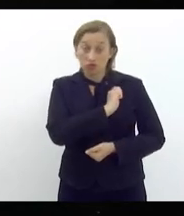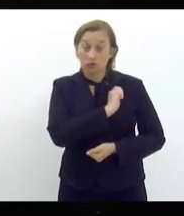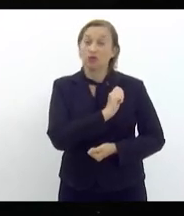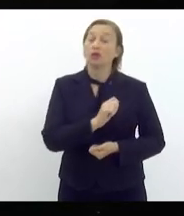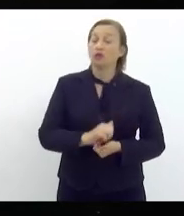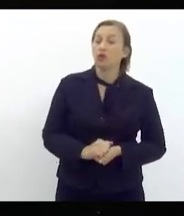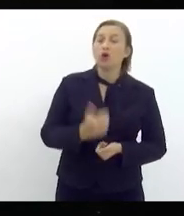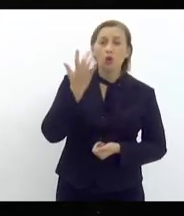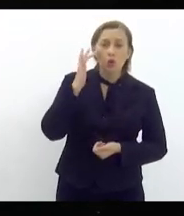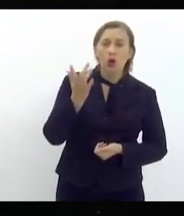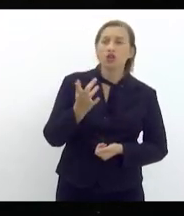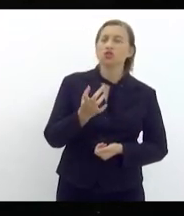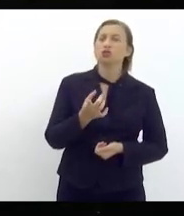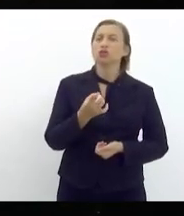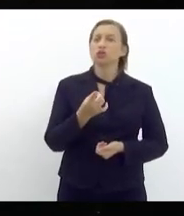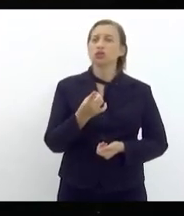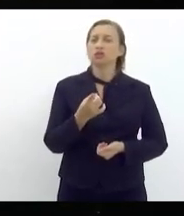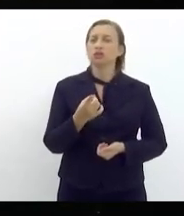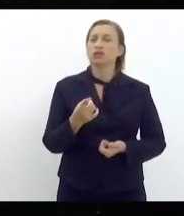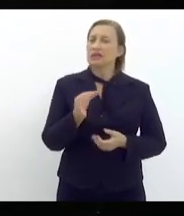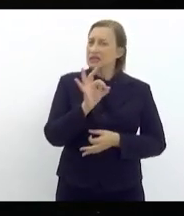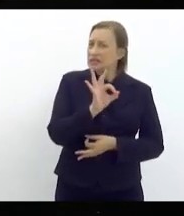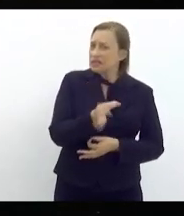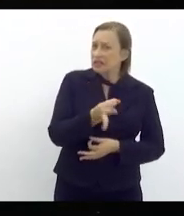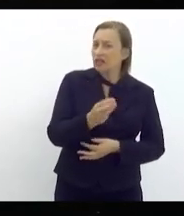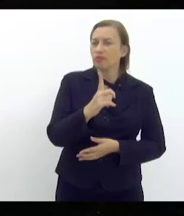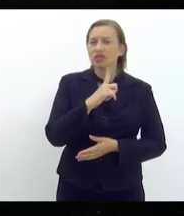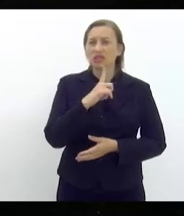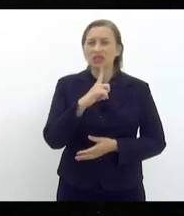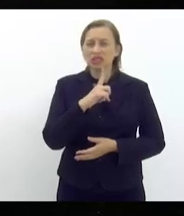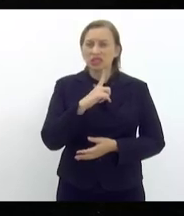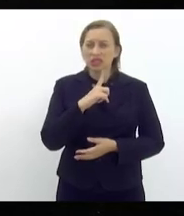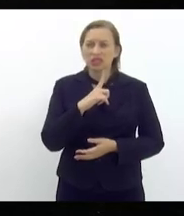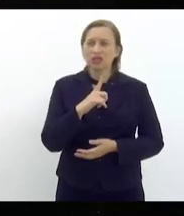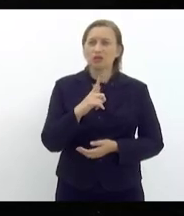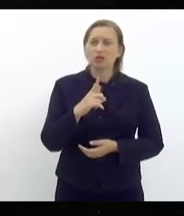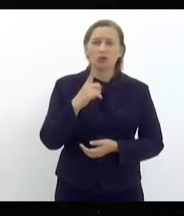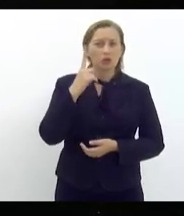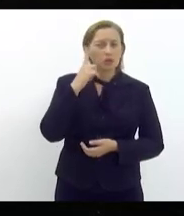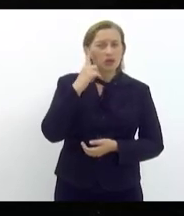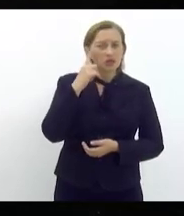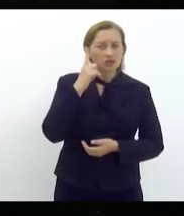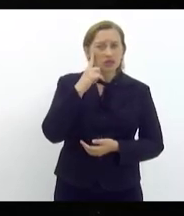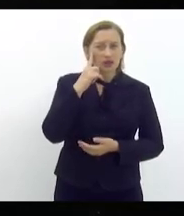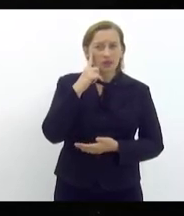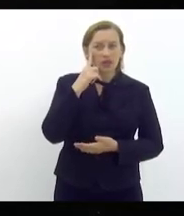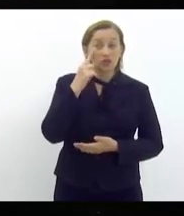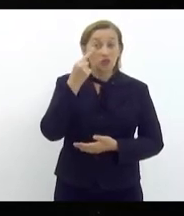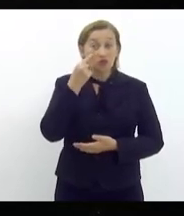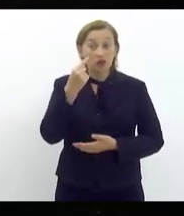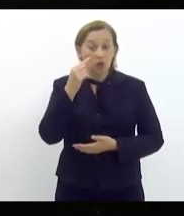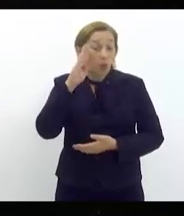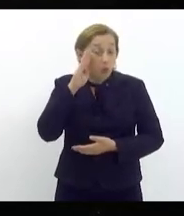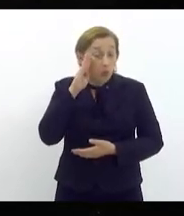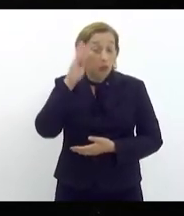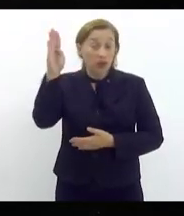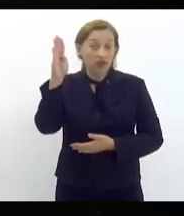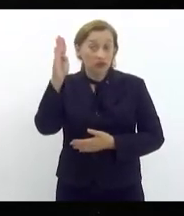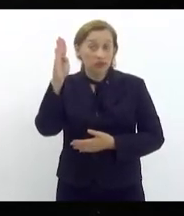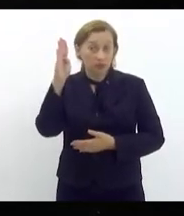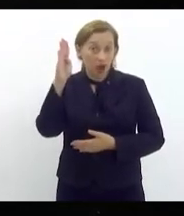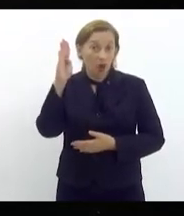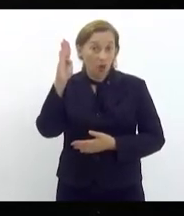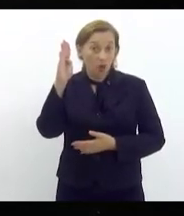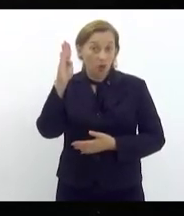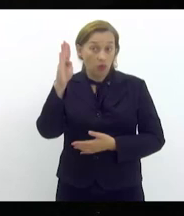Então, acho que a gente vai ter que ter exatamente uma convergência das prioridades, de modo que a gente